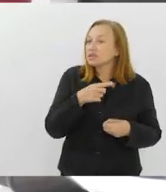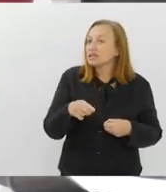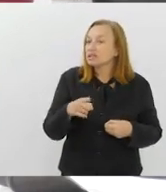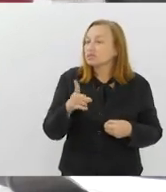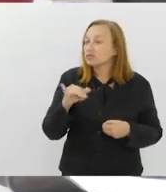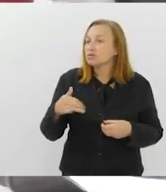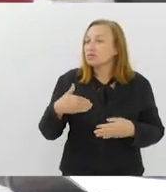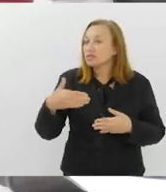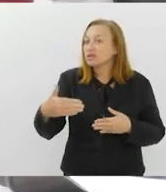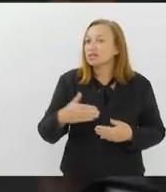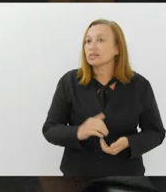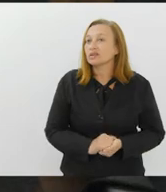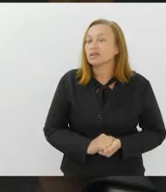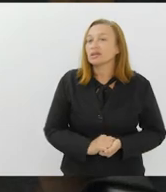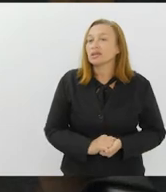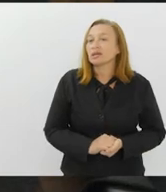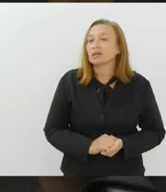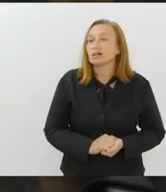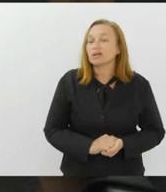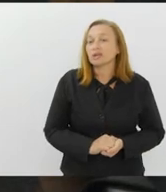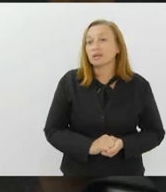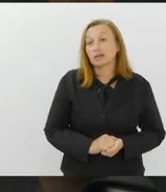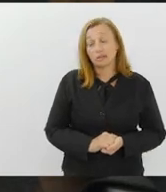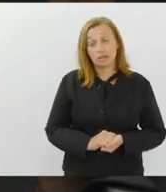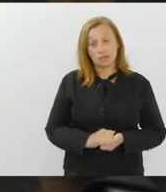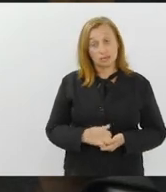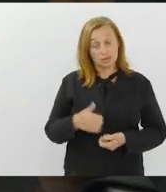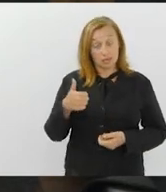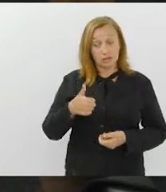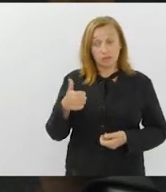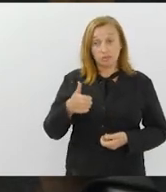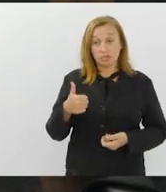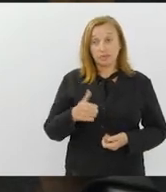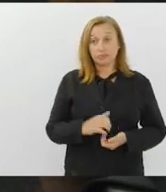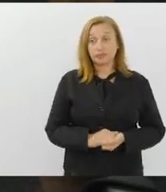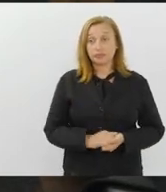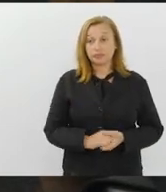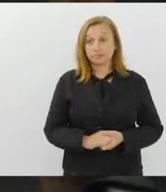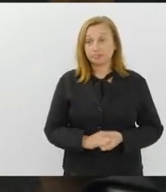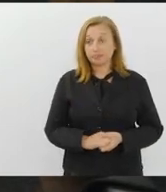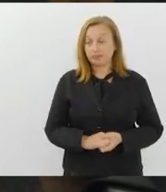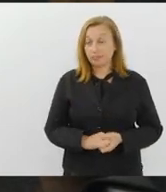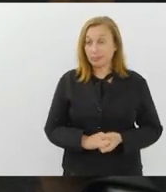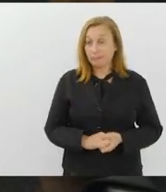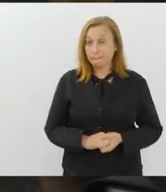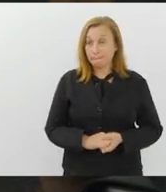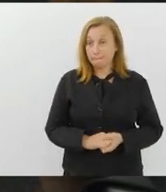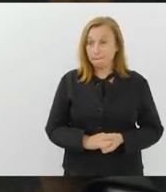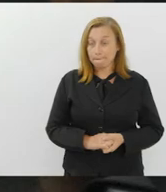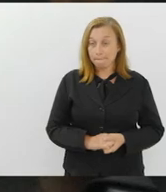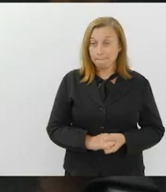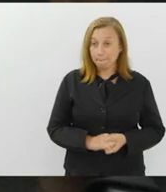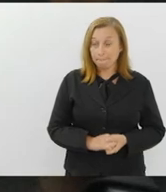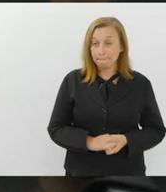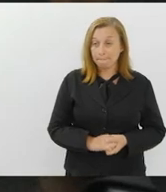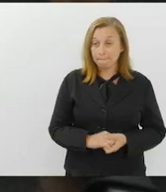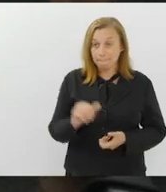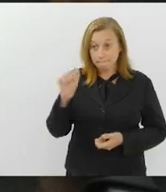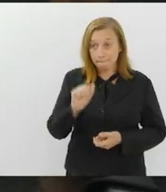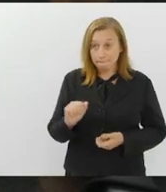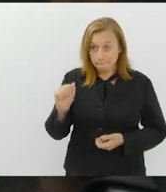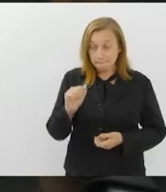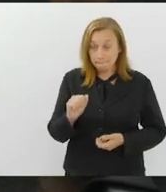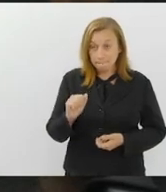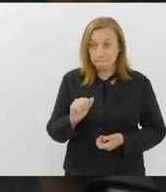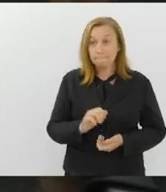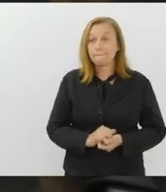para frente? Bom, primeiro, nem estatutariamente falando enquanto associação e nem